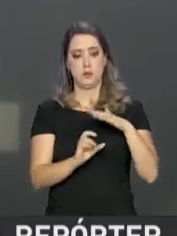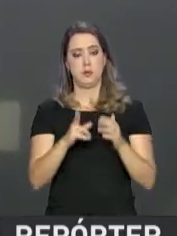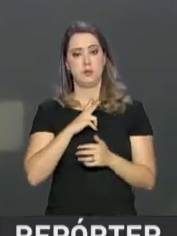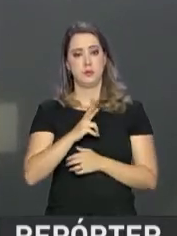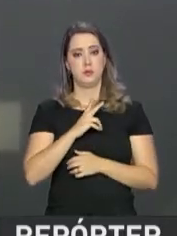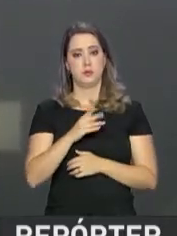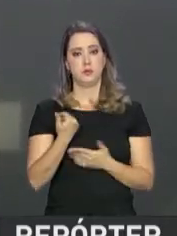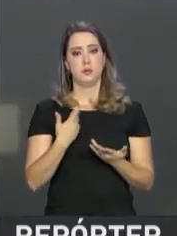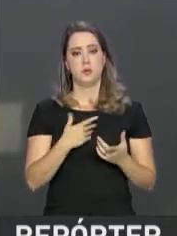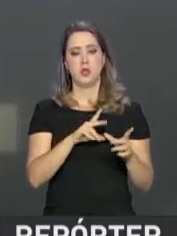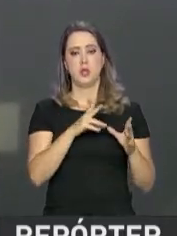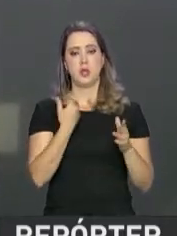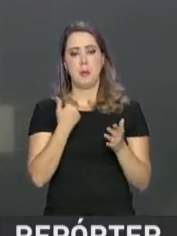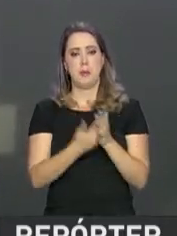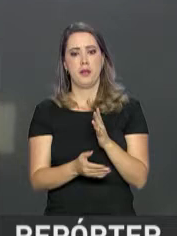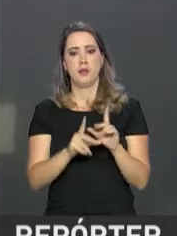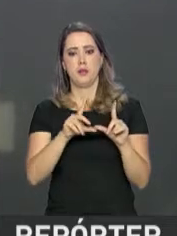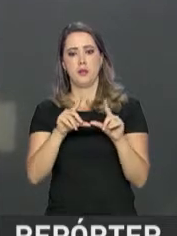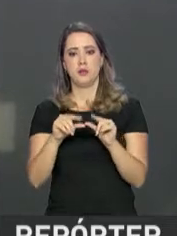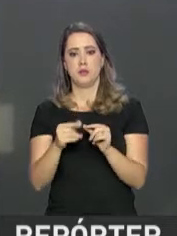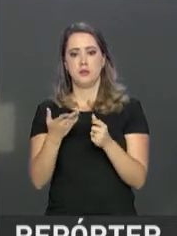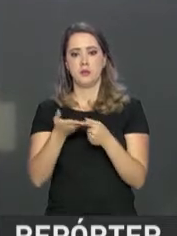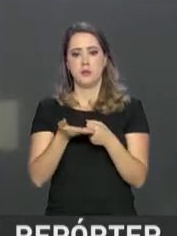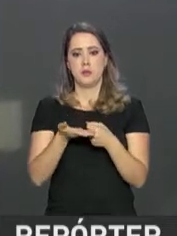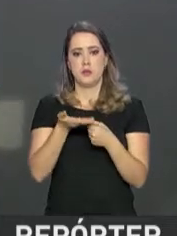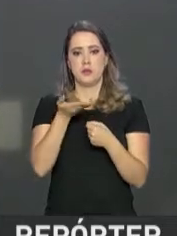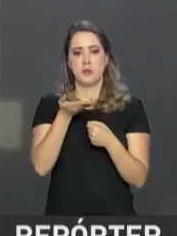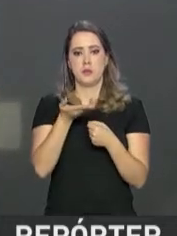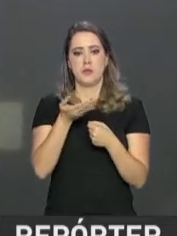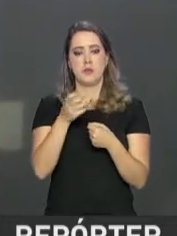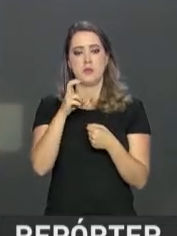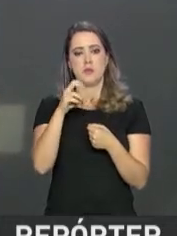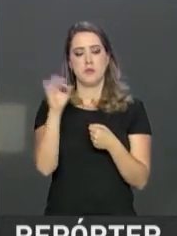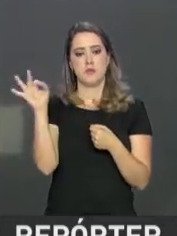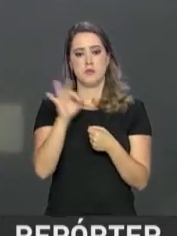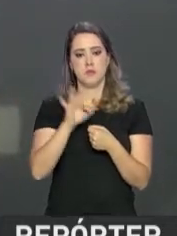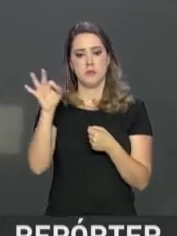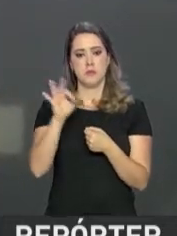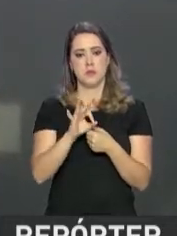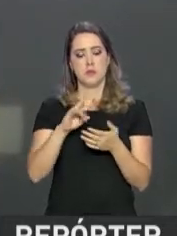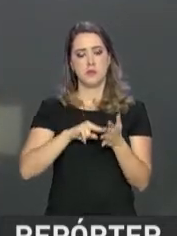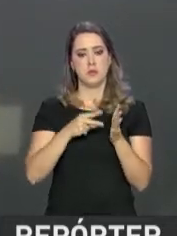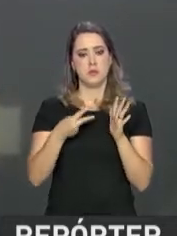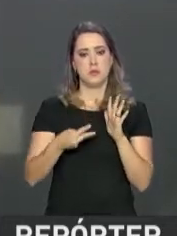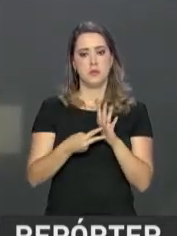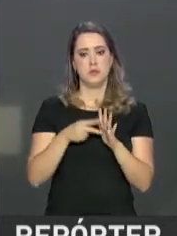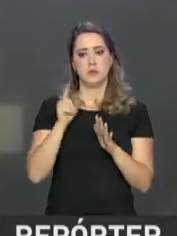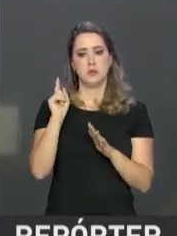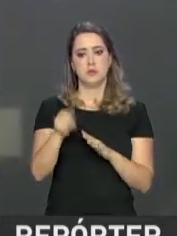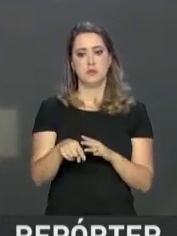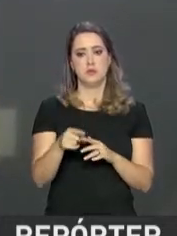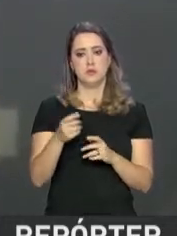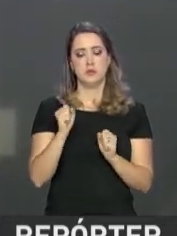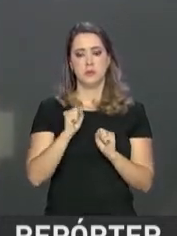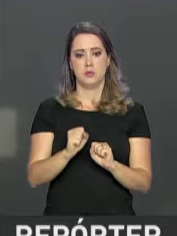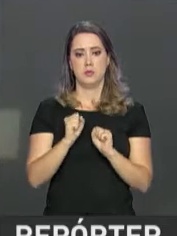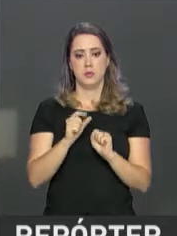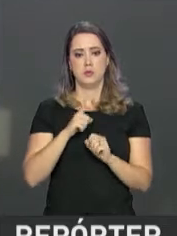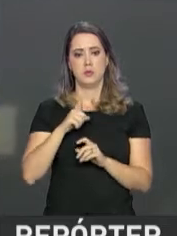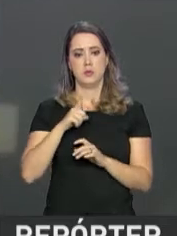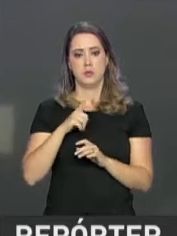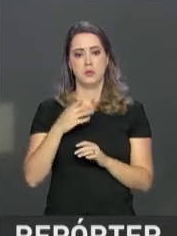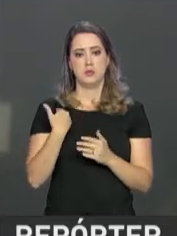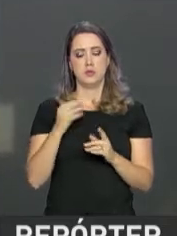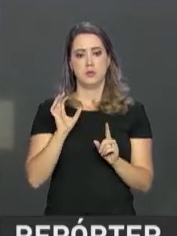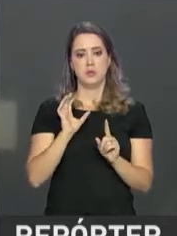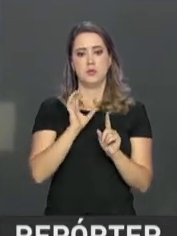e o deságio médio foi superior a 50%. Isso significa que pode ocorrer um